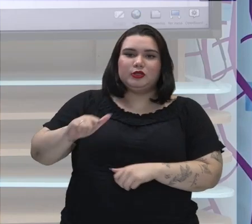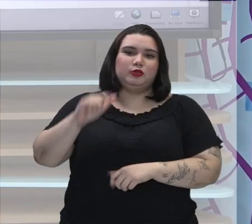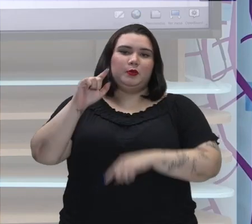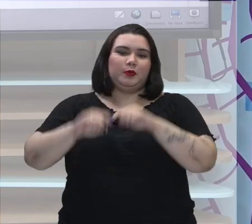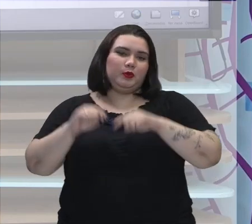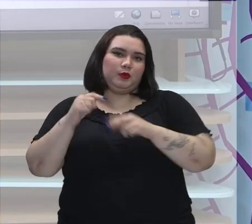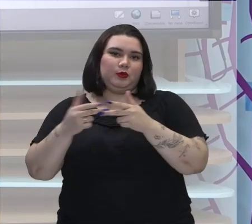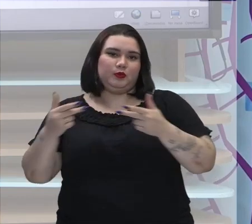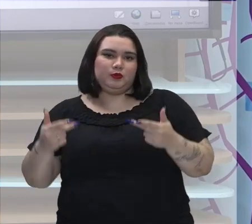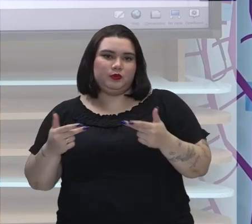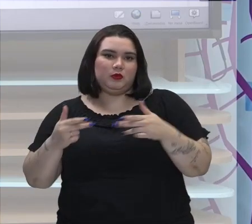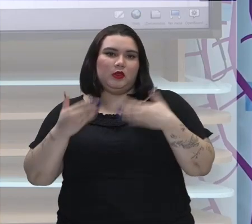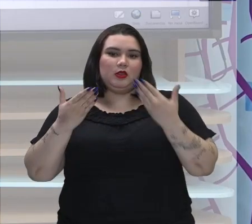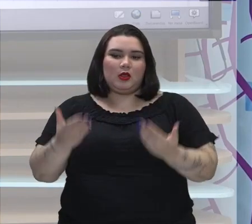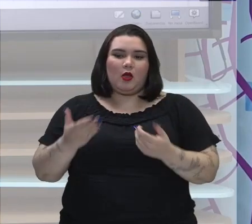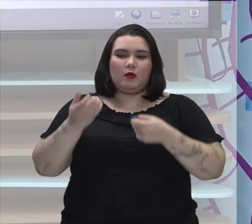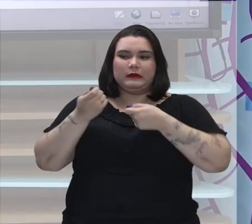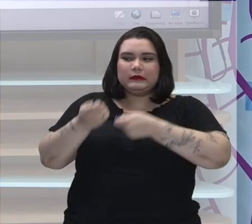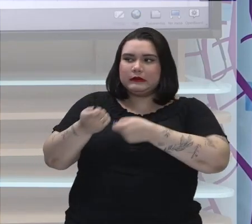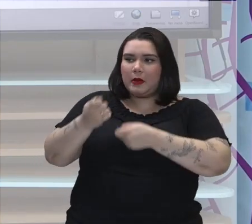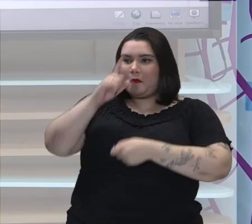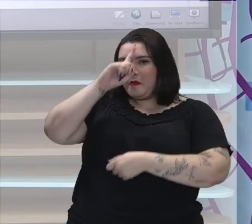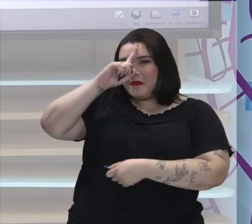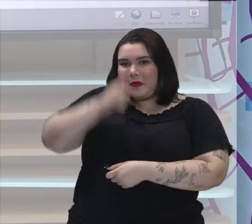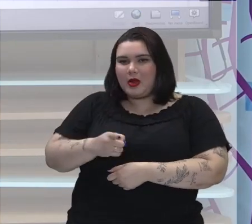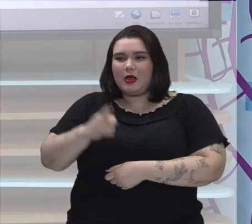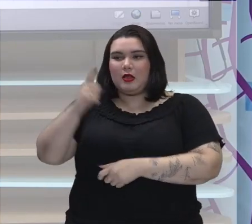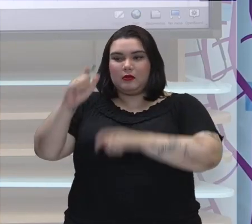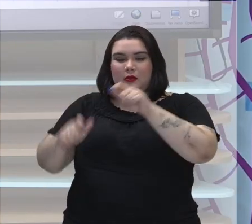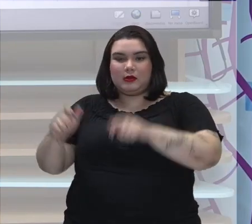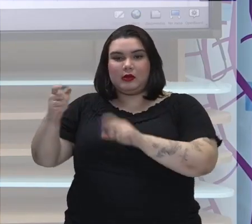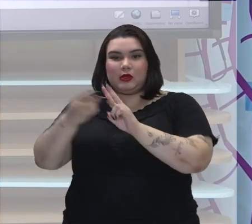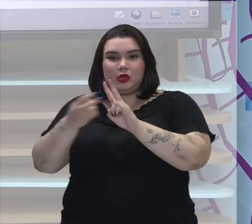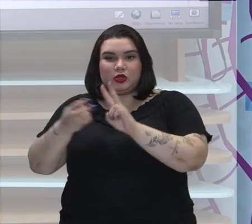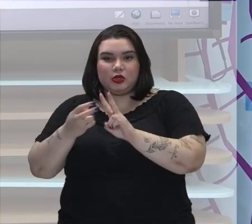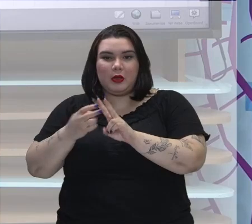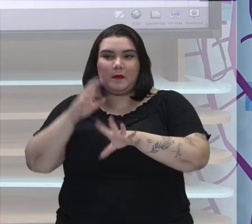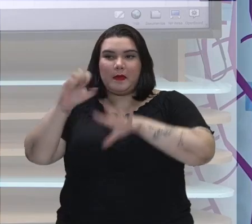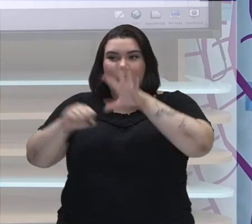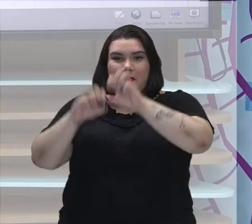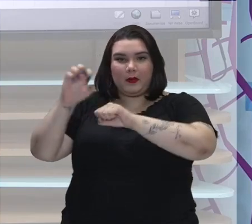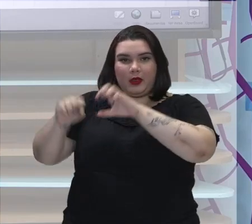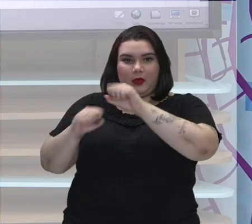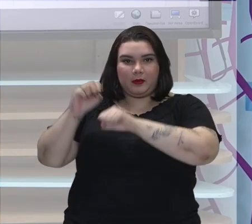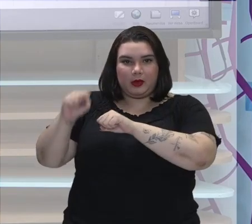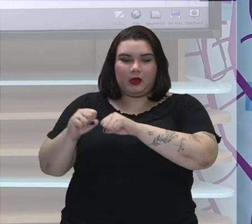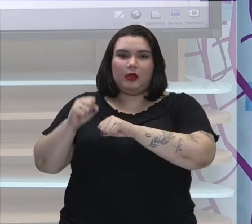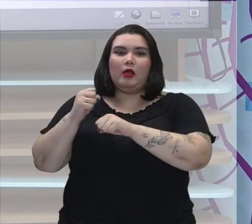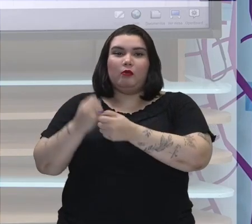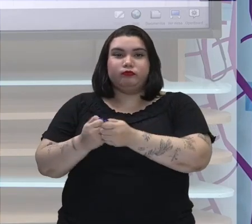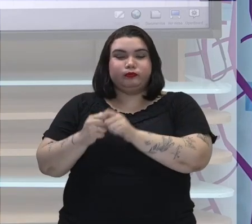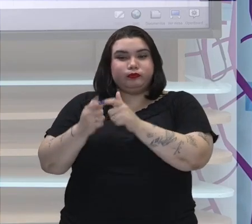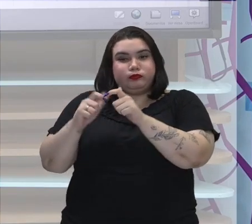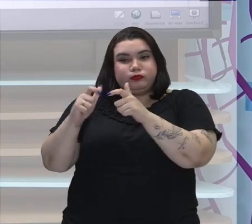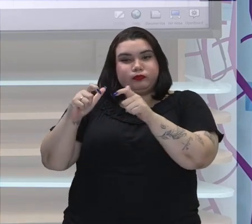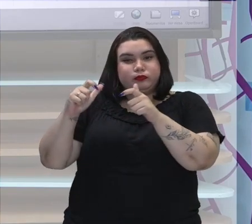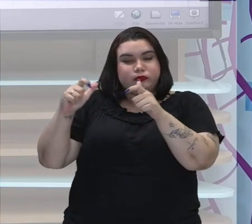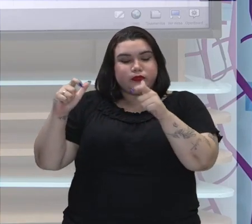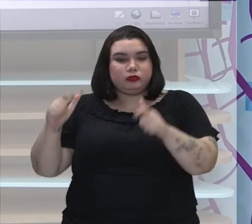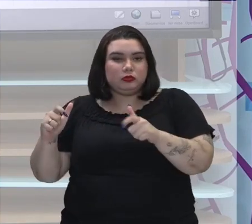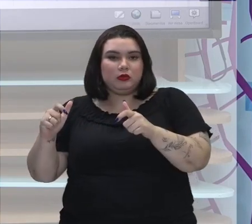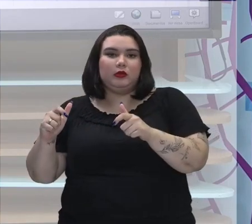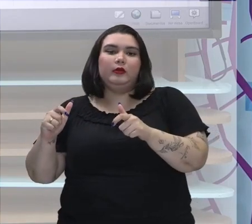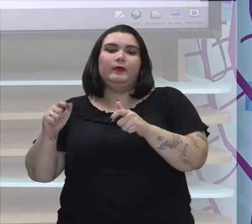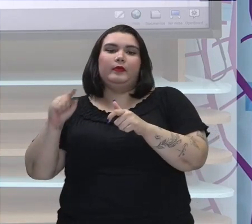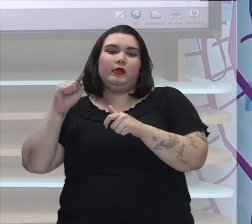você vai forçar os indígenas a adentrarem a mata para trazer em grande quantidade para